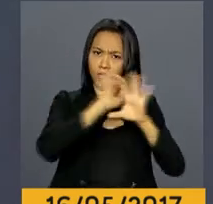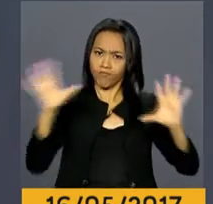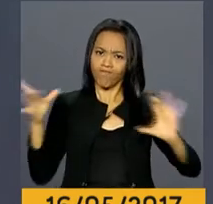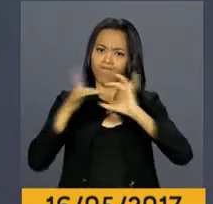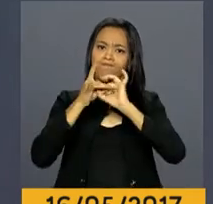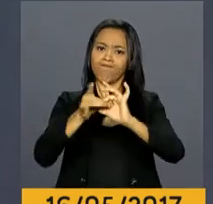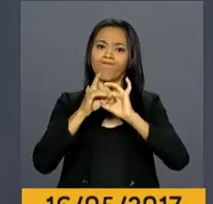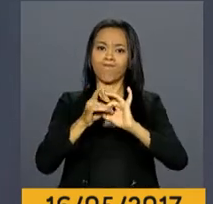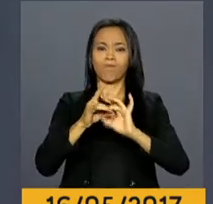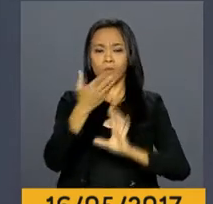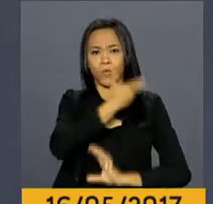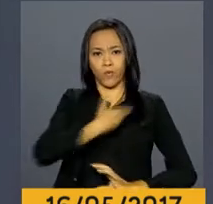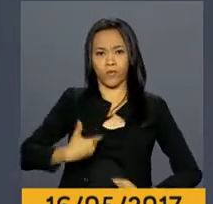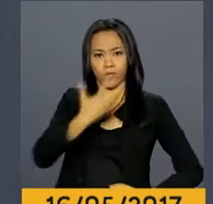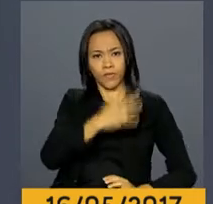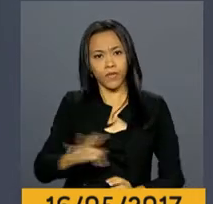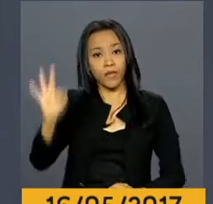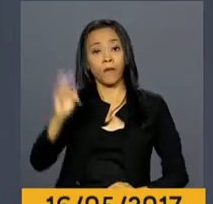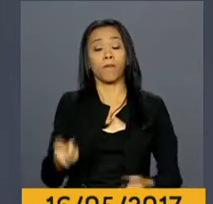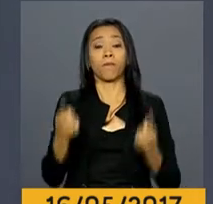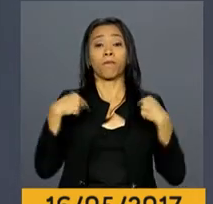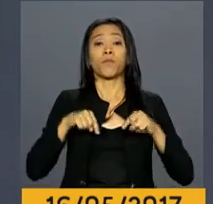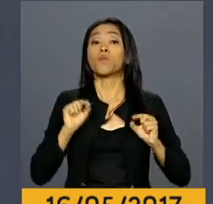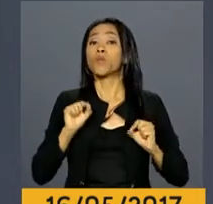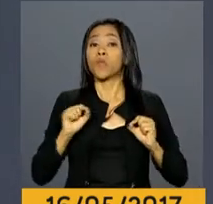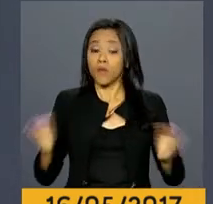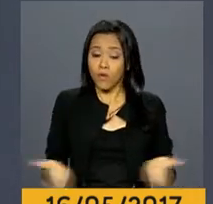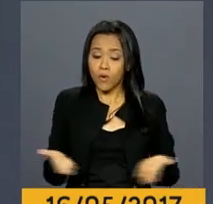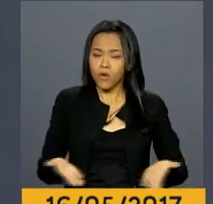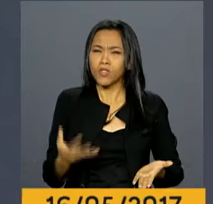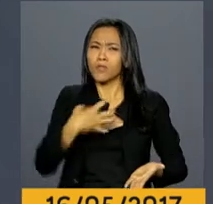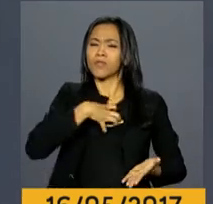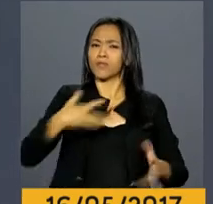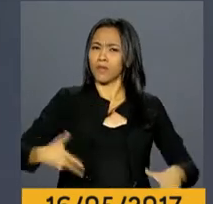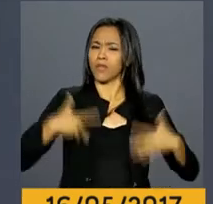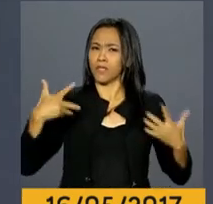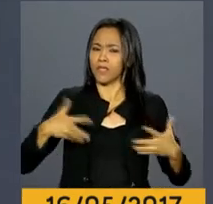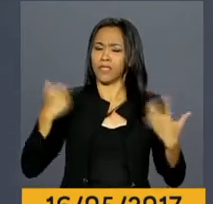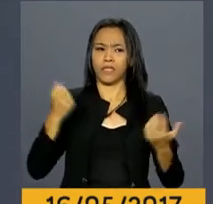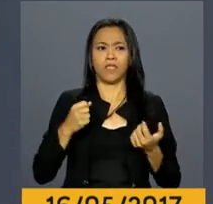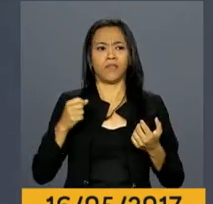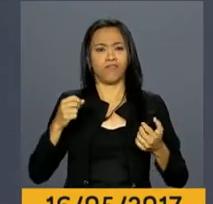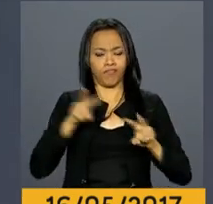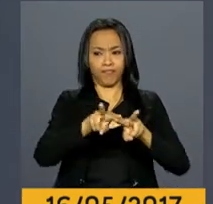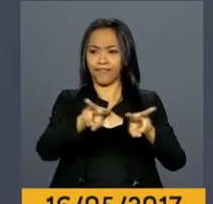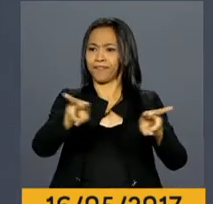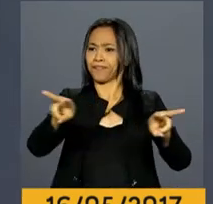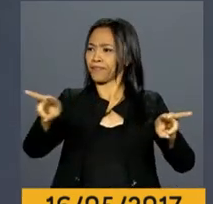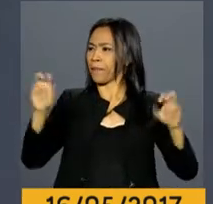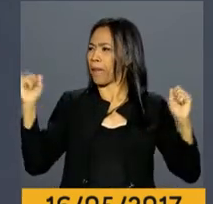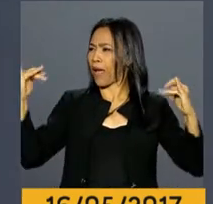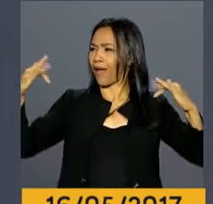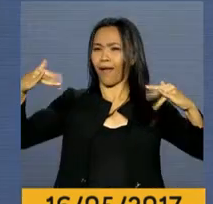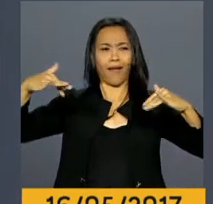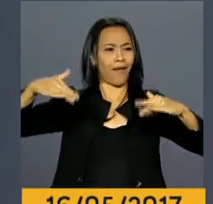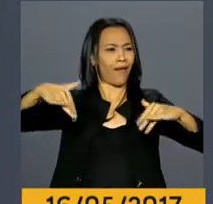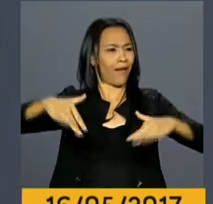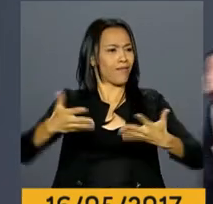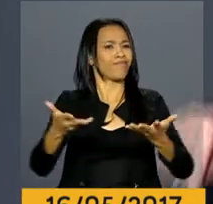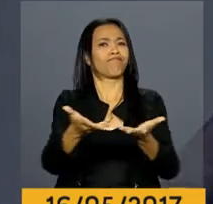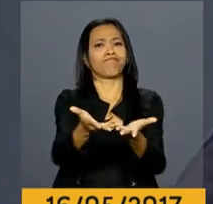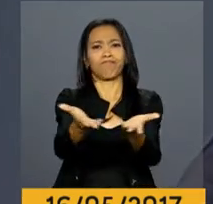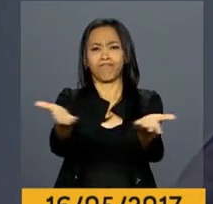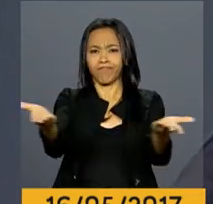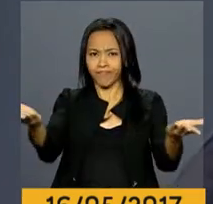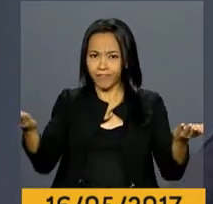que mais me alegrou e me alegra no dia de hoje, Paulo, exatamente em função dessa marcha, aliás, marcha que